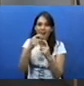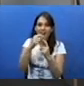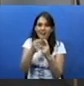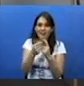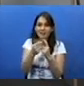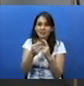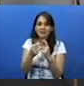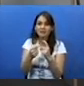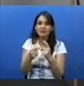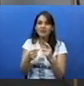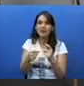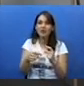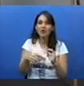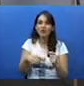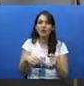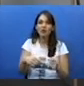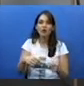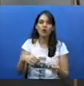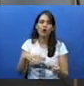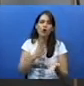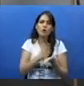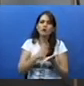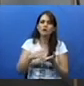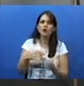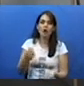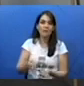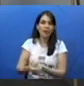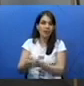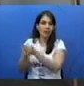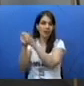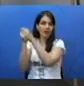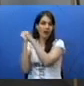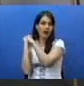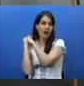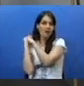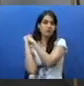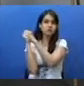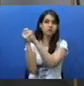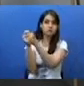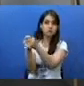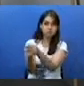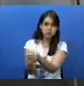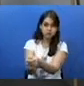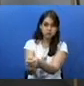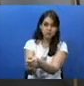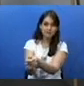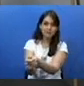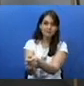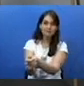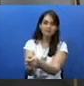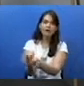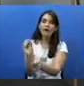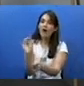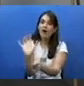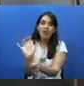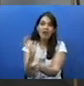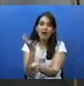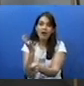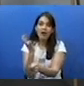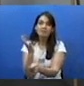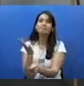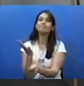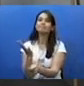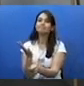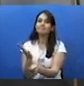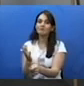quando ela foi preparar para lançar o anzol na água, com o movimento que ela fez, crianças,